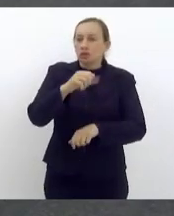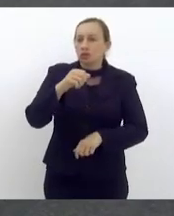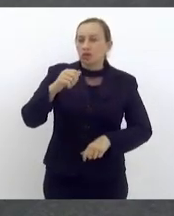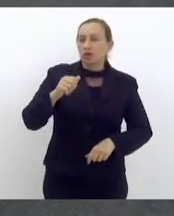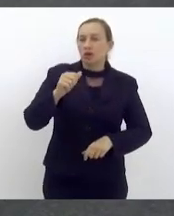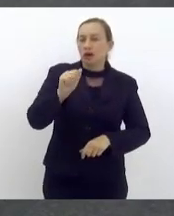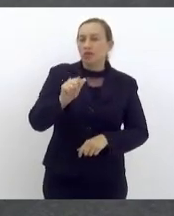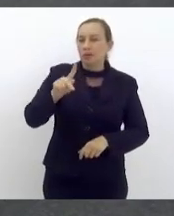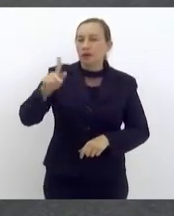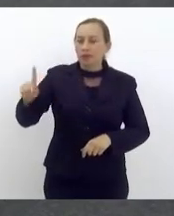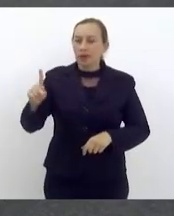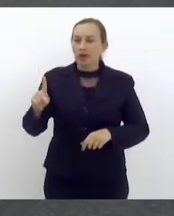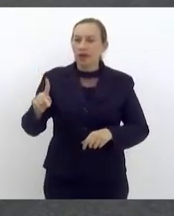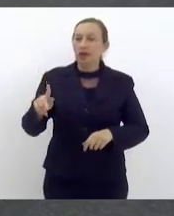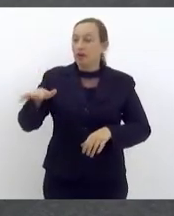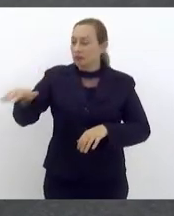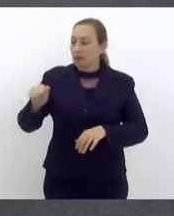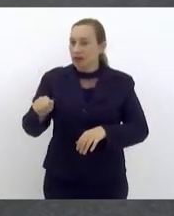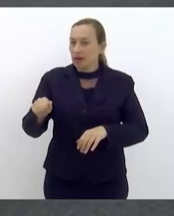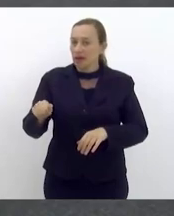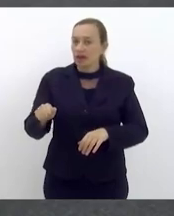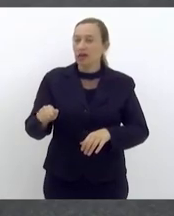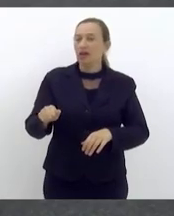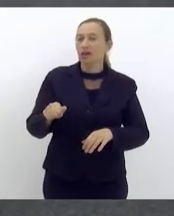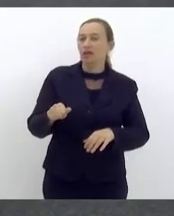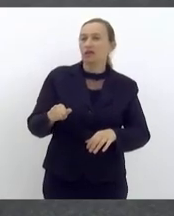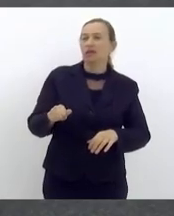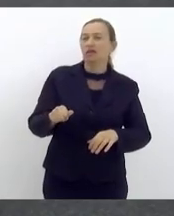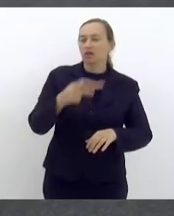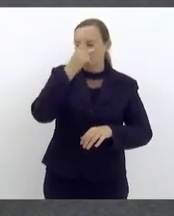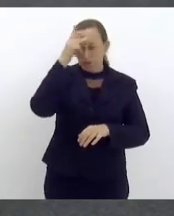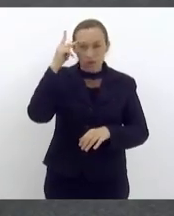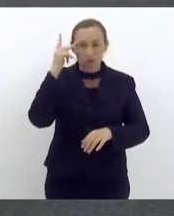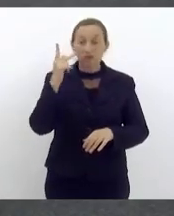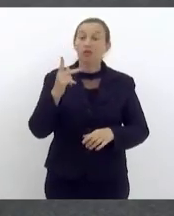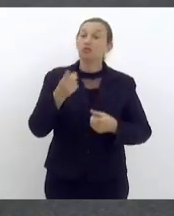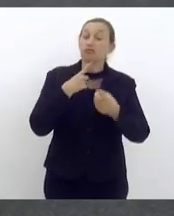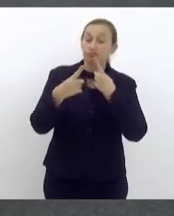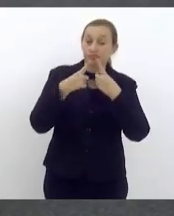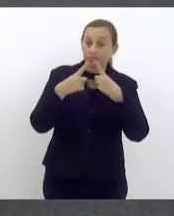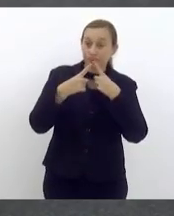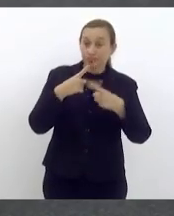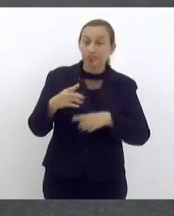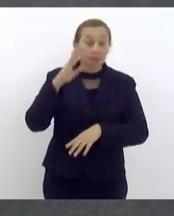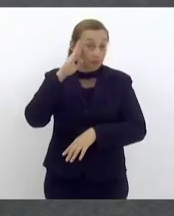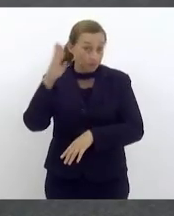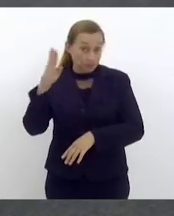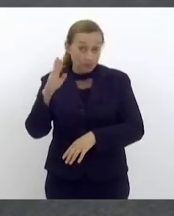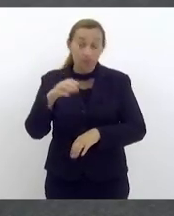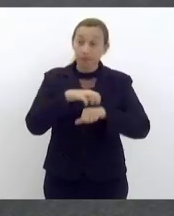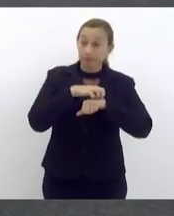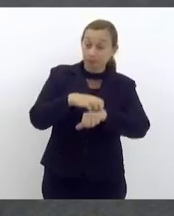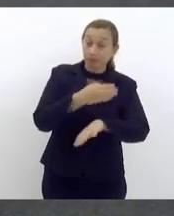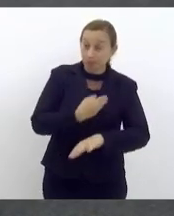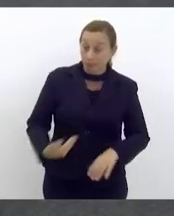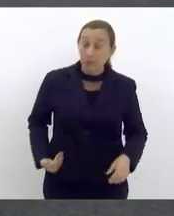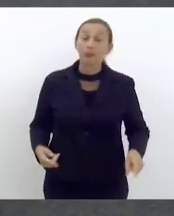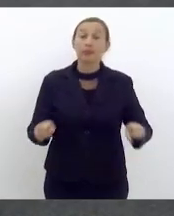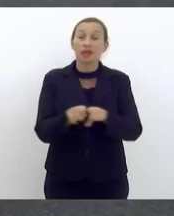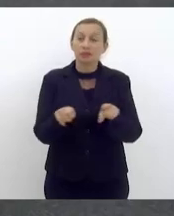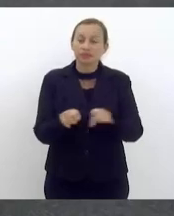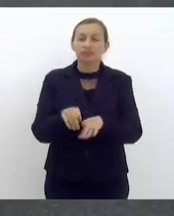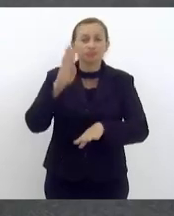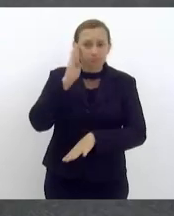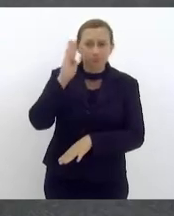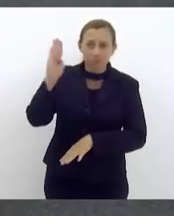pegam os passageiros então é um debate fundamental a ser estabelecido nessa casa a discussão sobre o transporte público e é também fundamental